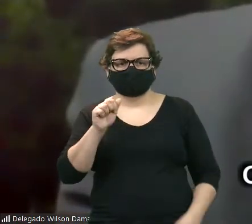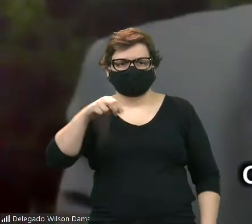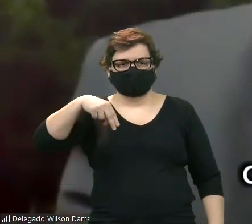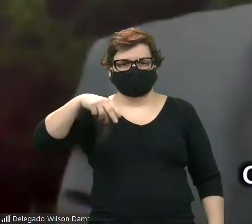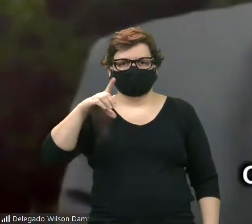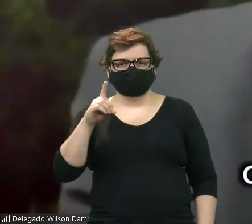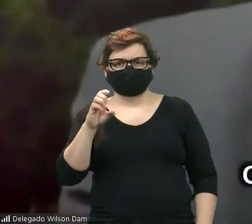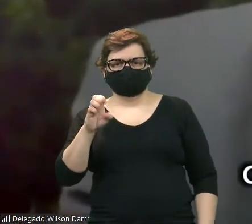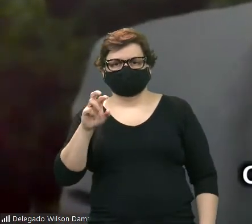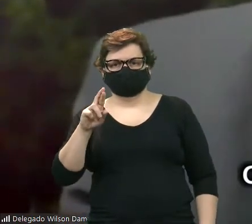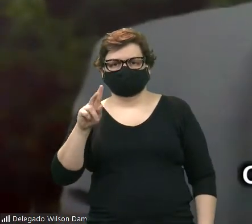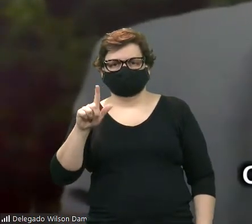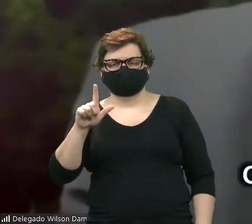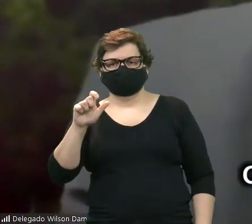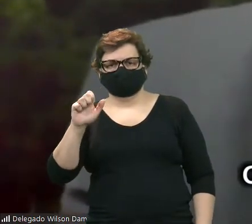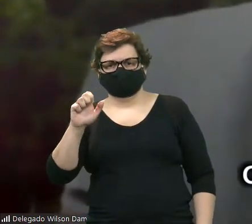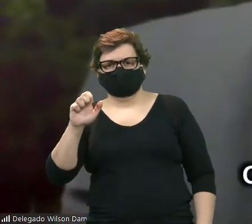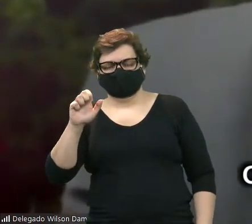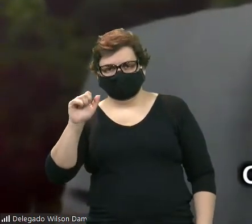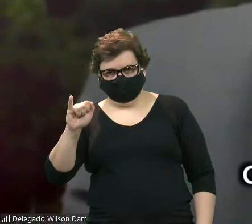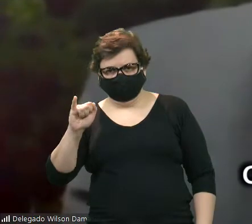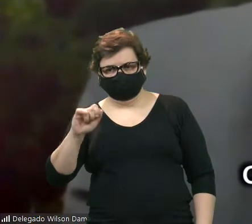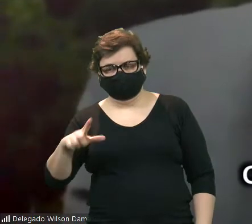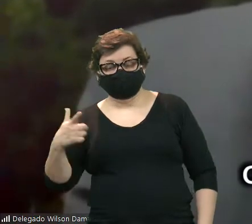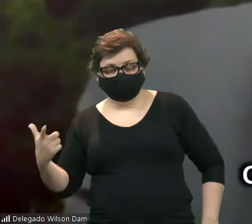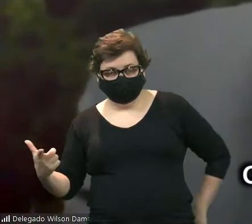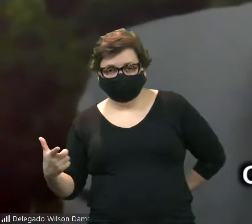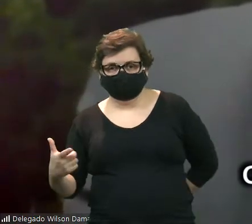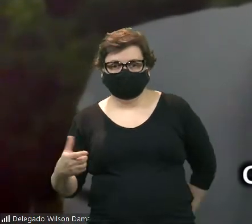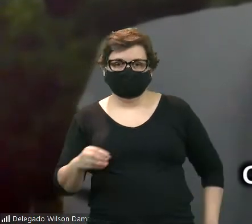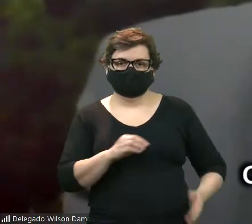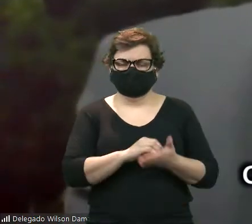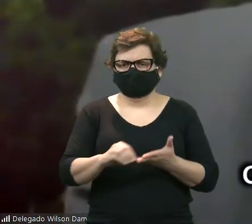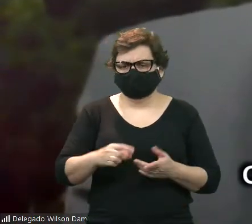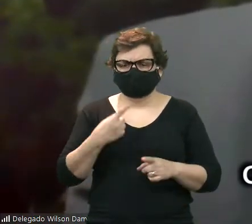Melhoria da eficiência nos procedimentos de fiscalização